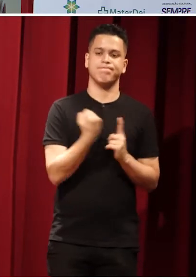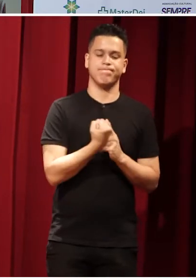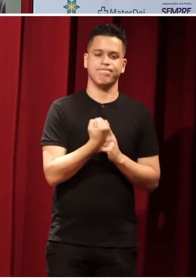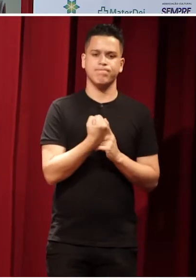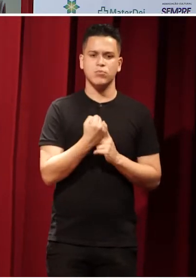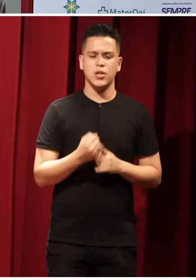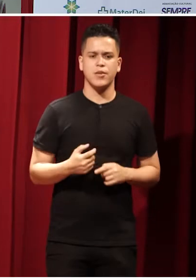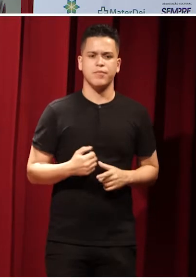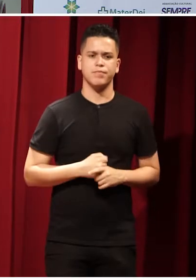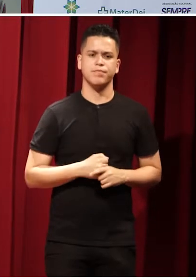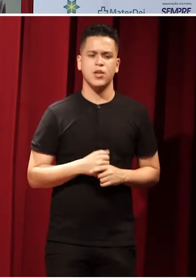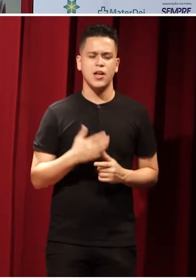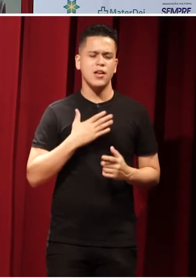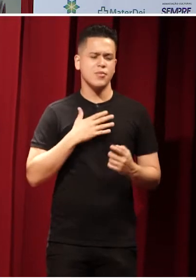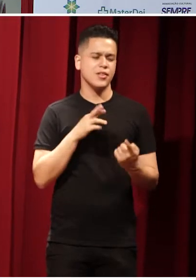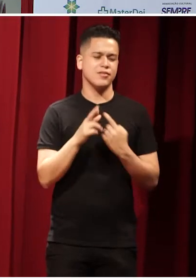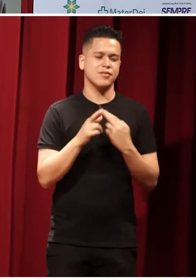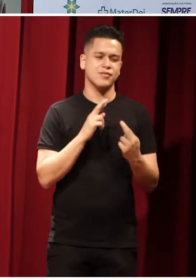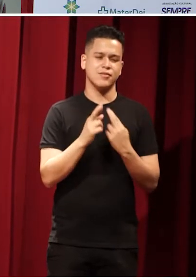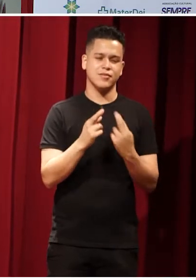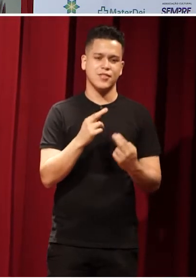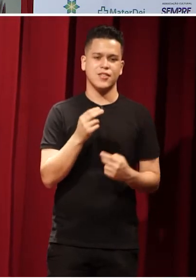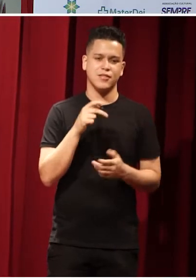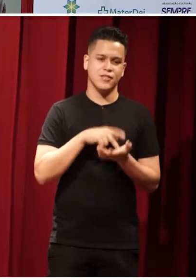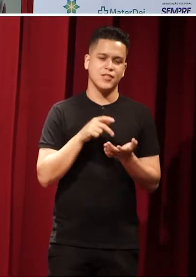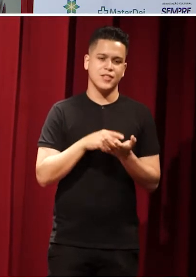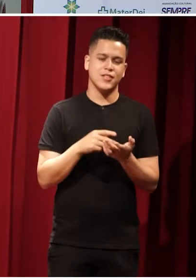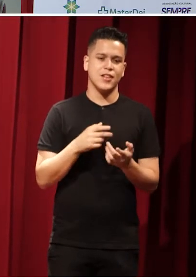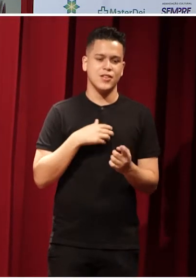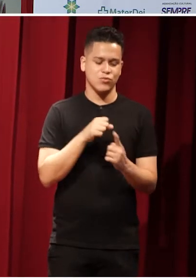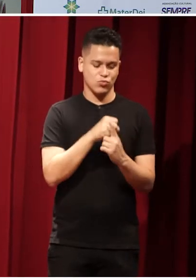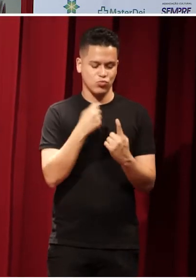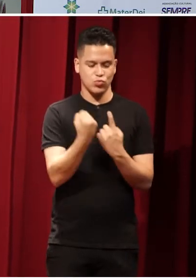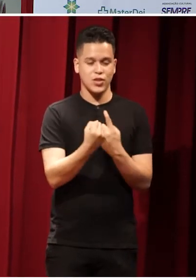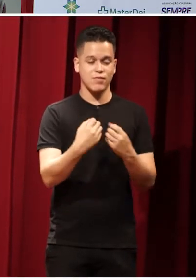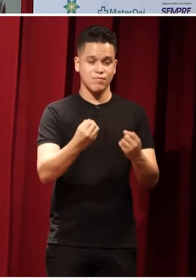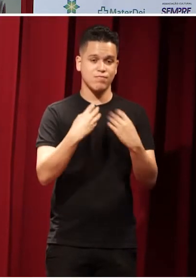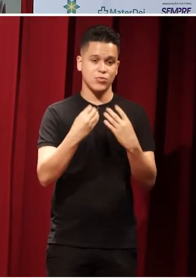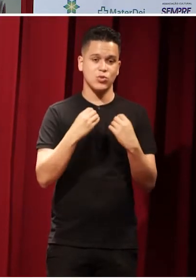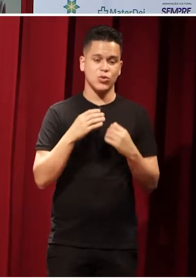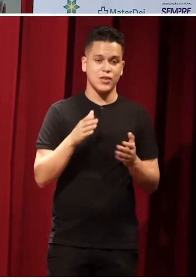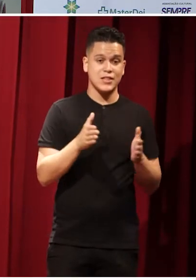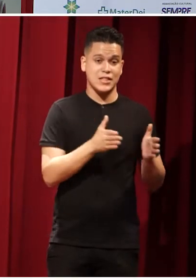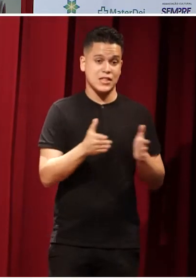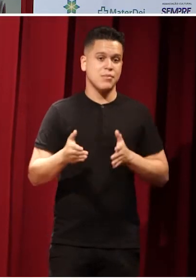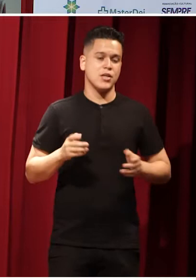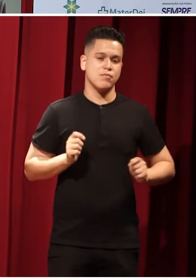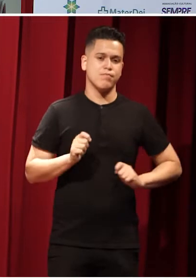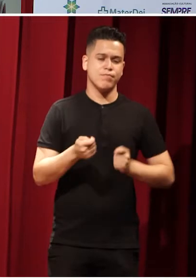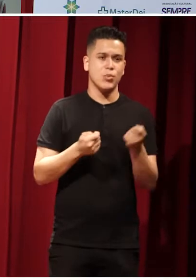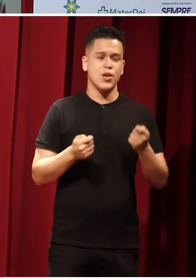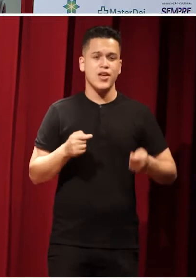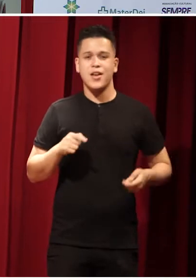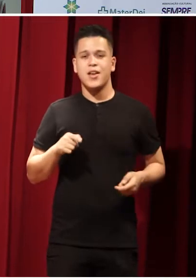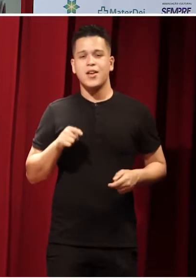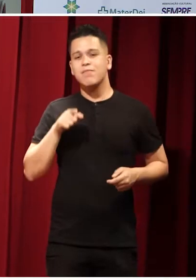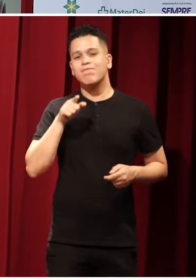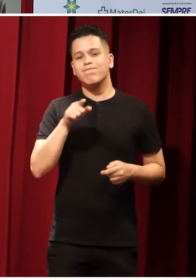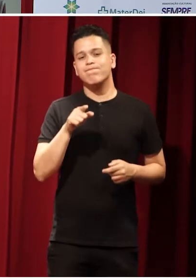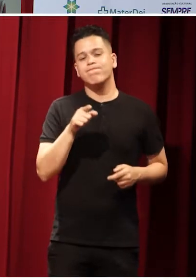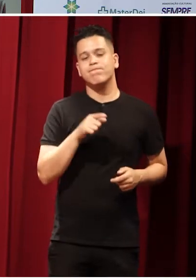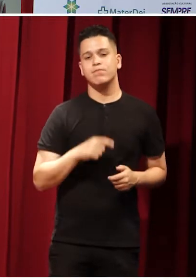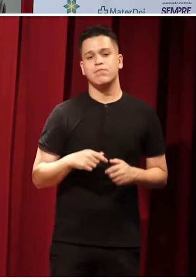que a sociologia, que a minha relação com a sociologia da vida econômica me